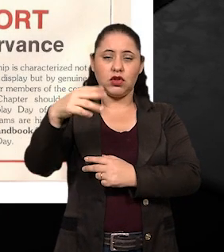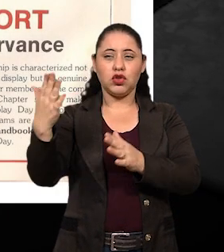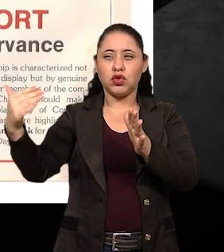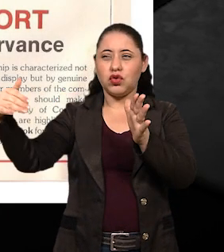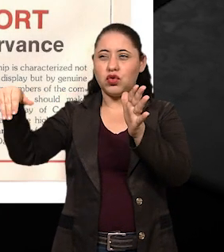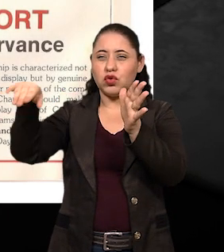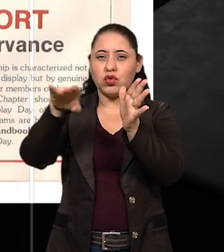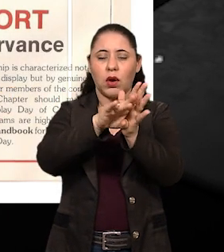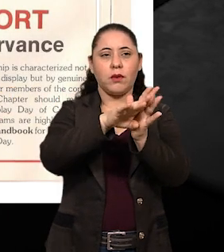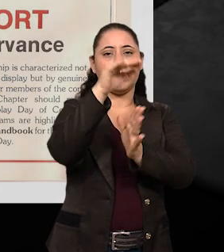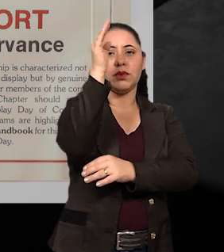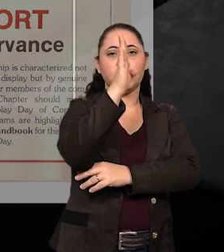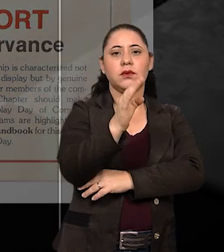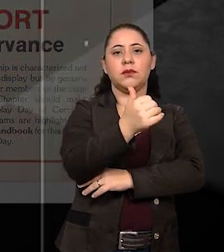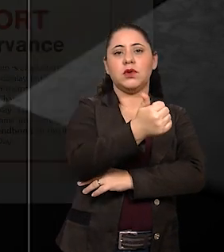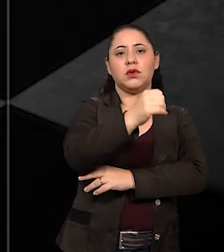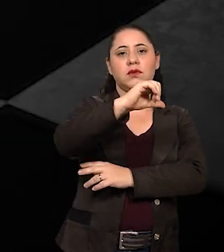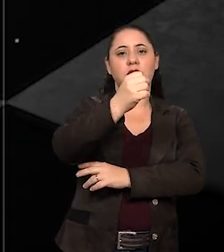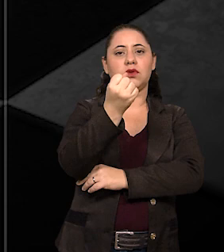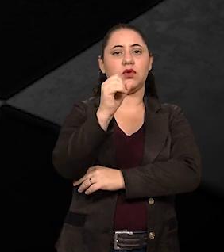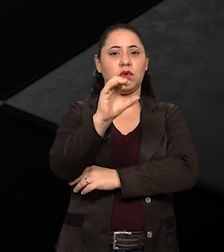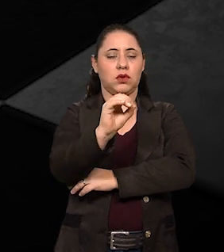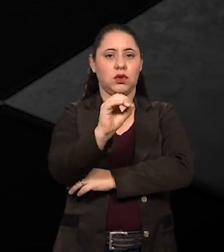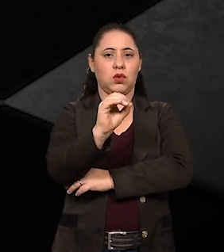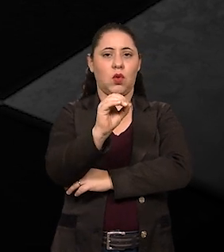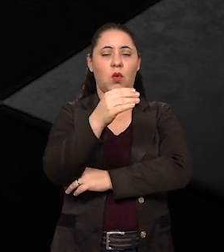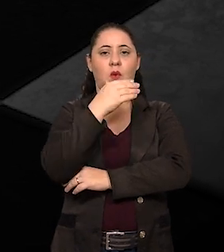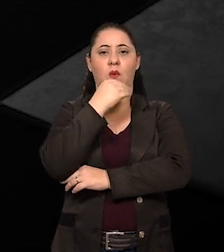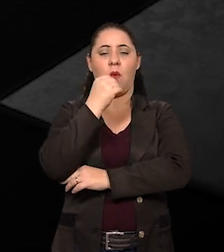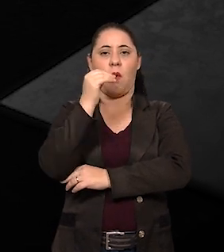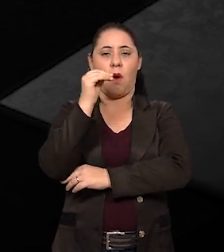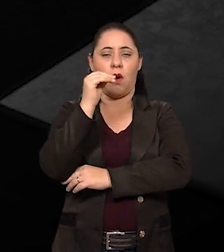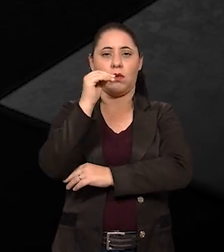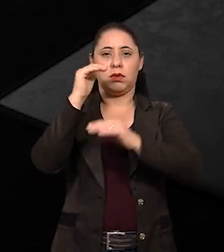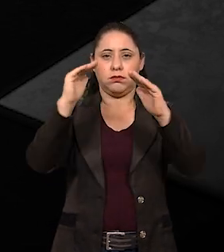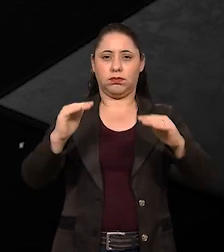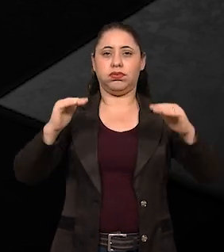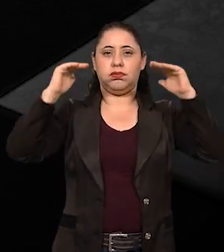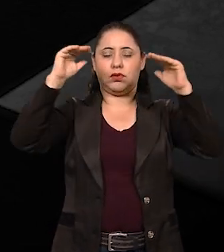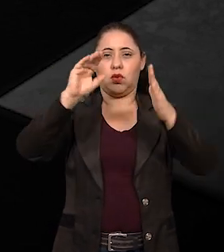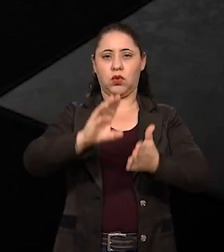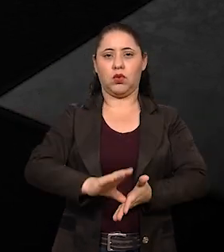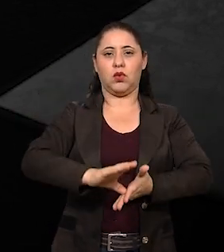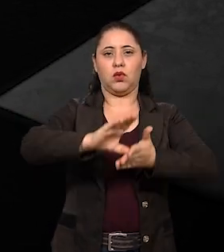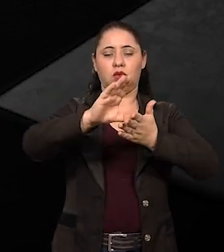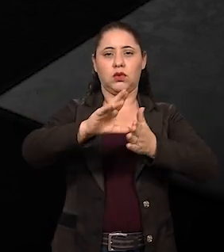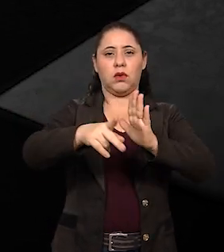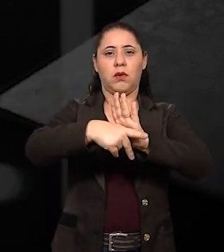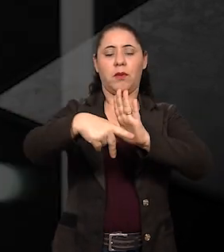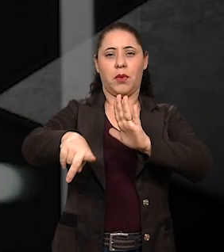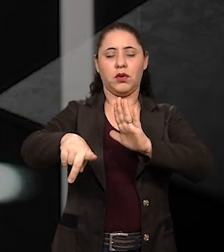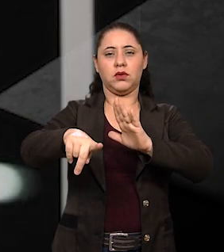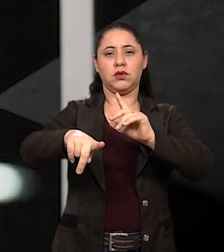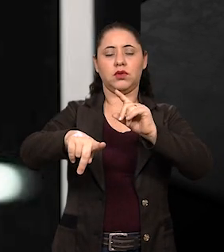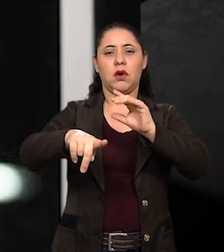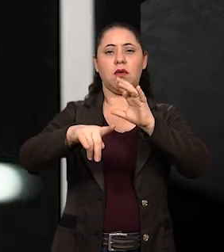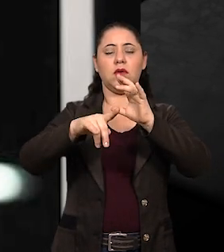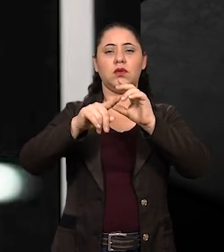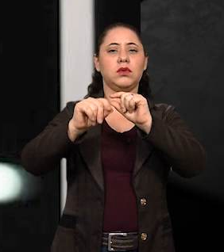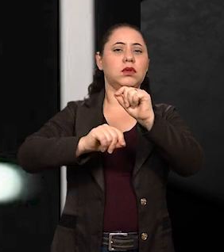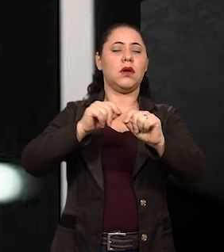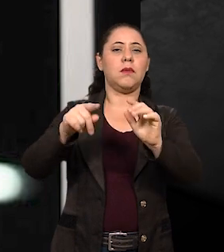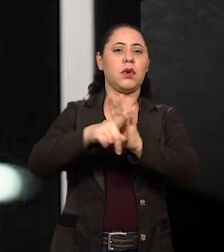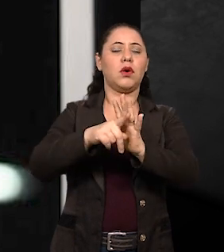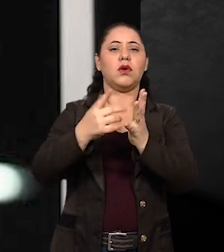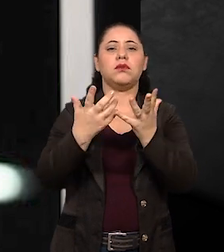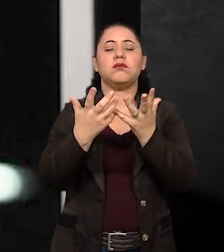em 1980 pelo então soberano grande comendador do Supremo Conselho do Rito Escocês Antigo e aceito